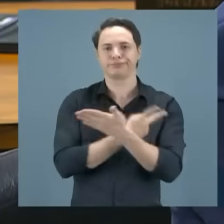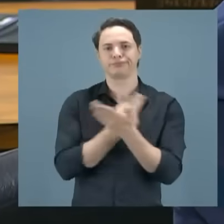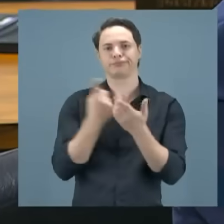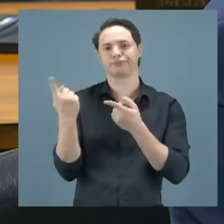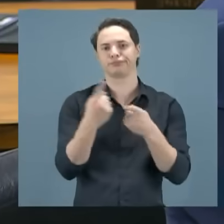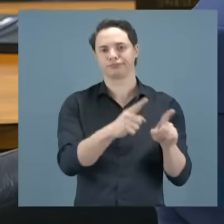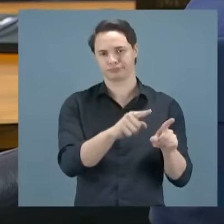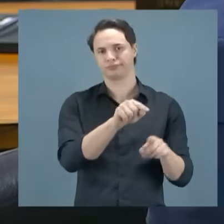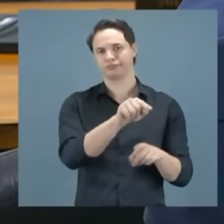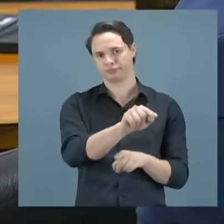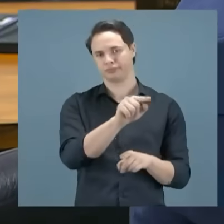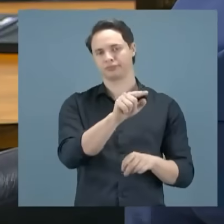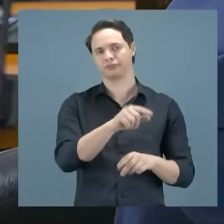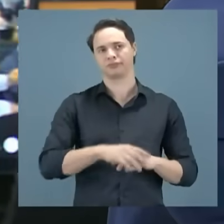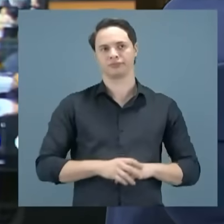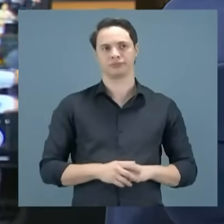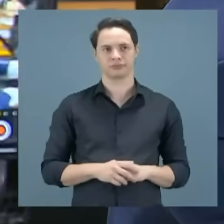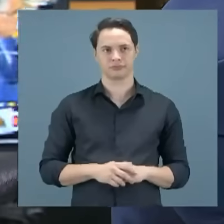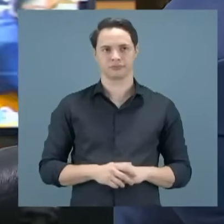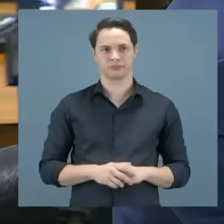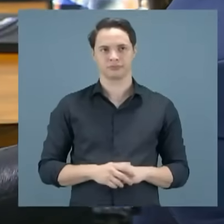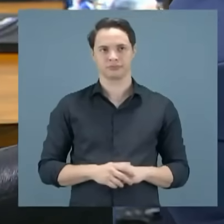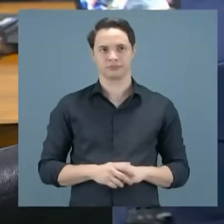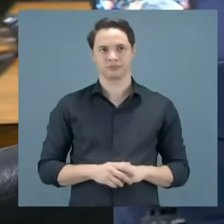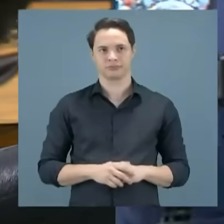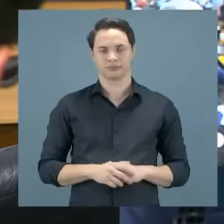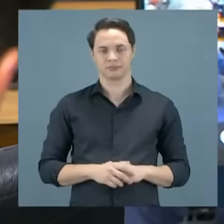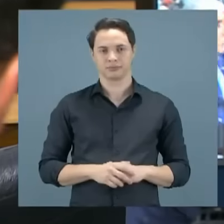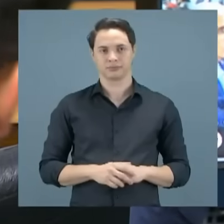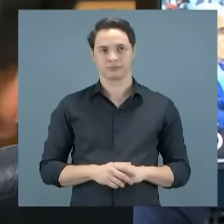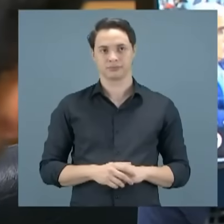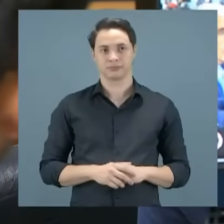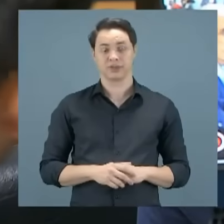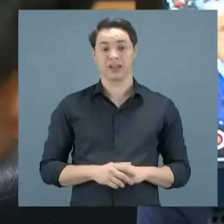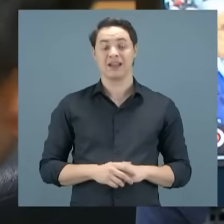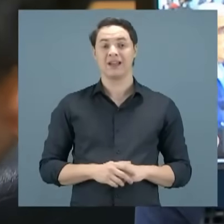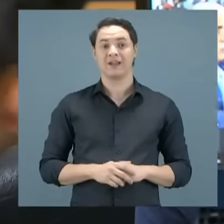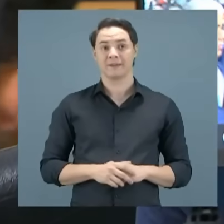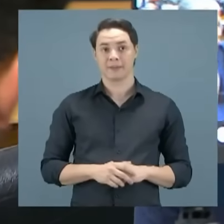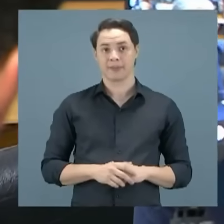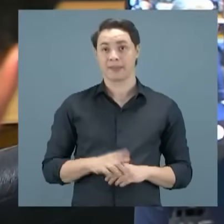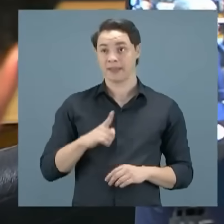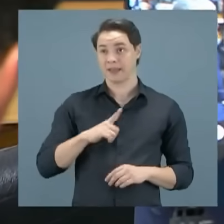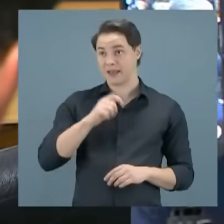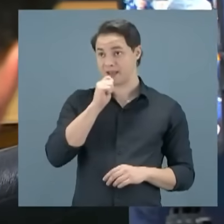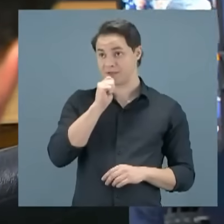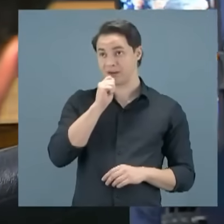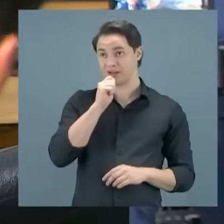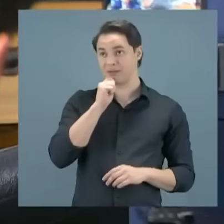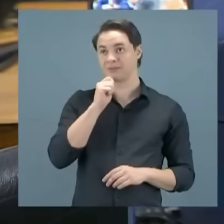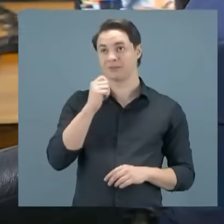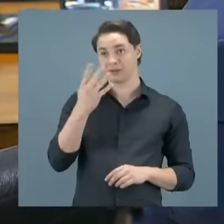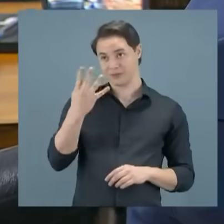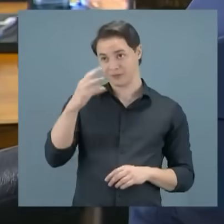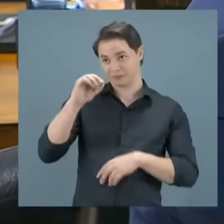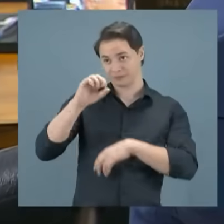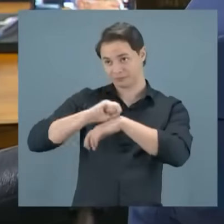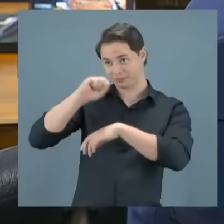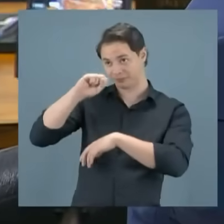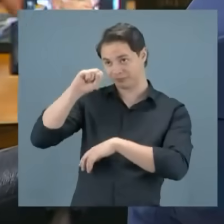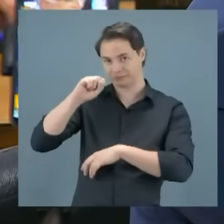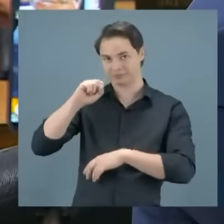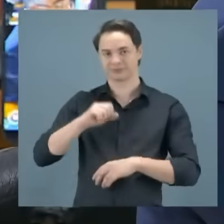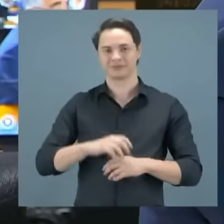aconteceu, exponencialmente multiplicado pelo governo. Senador. Tenho ali 40 minutos, eu vou encerrar. 40 minutos?